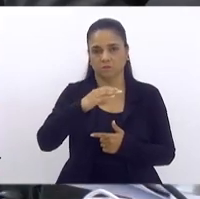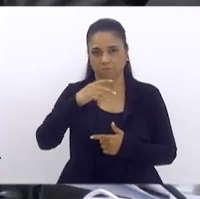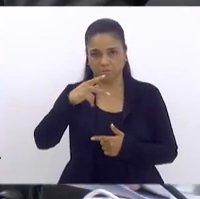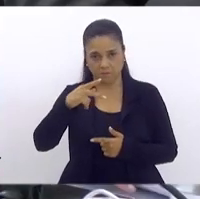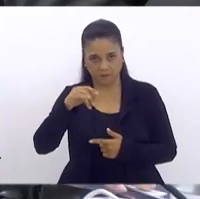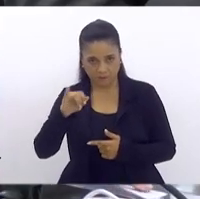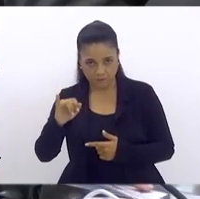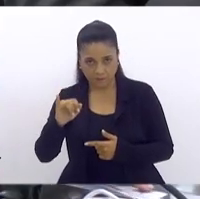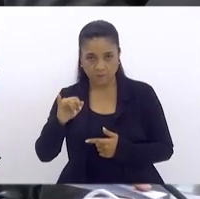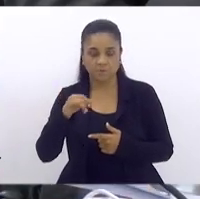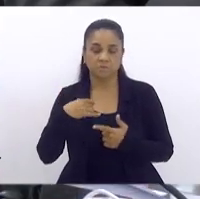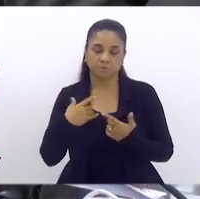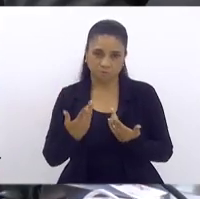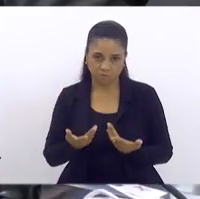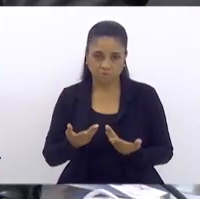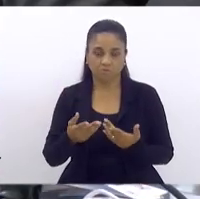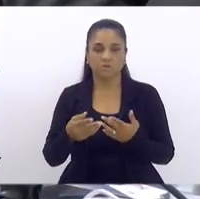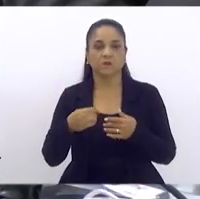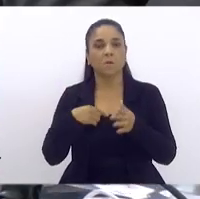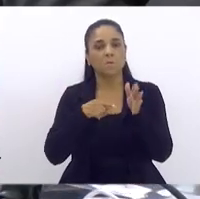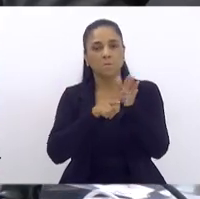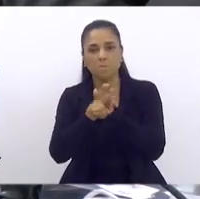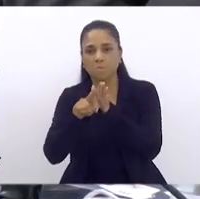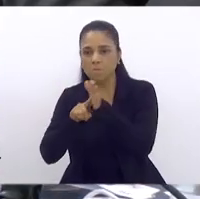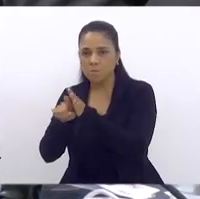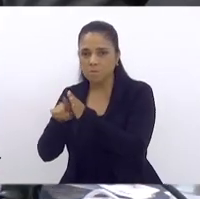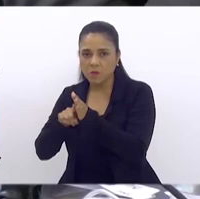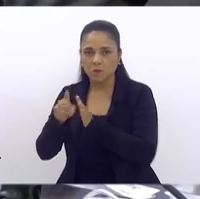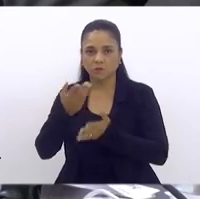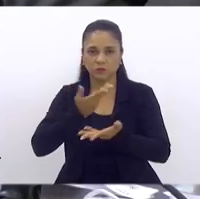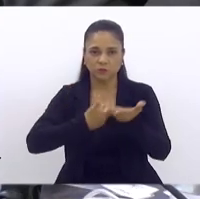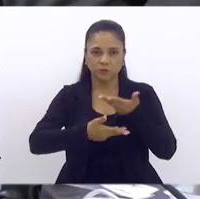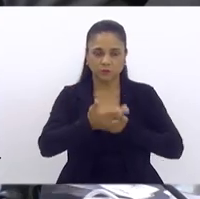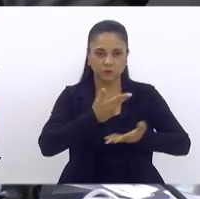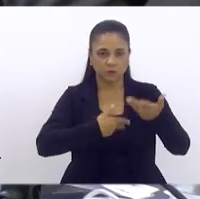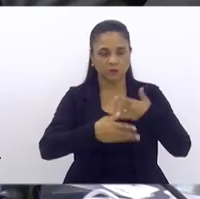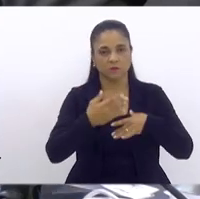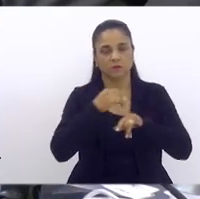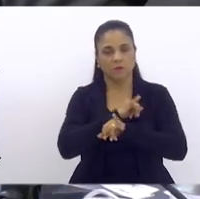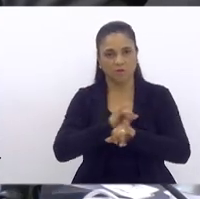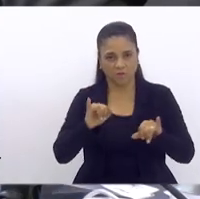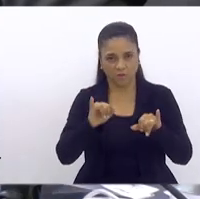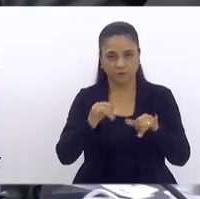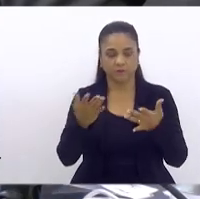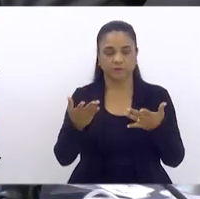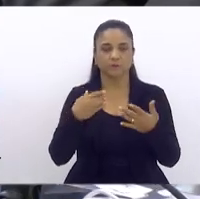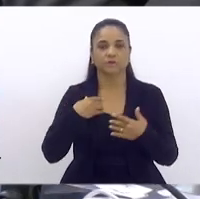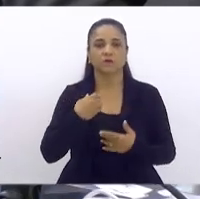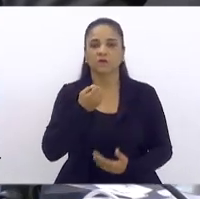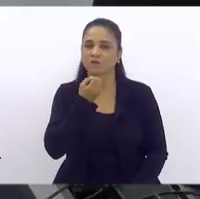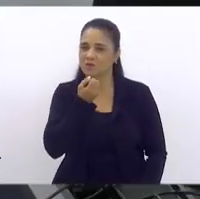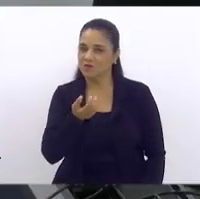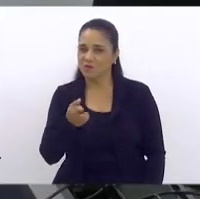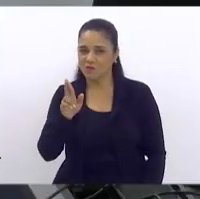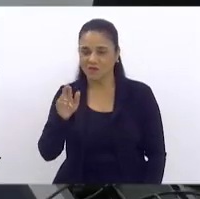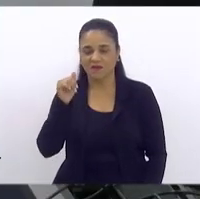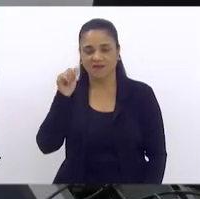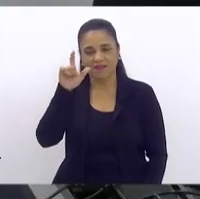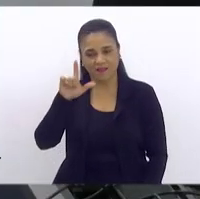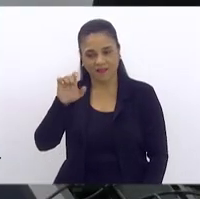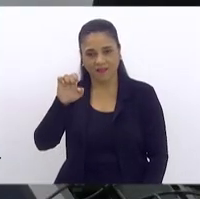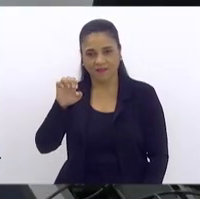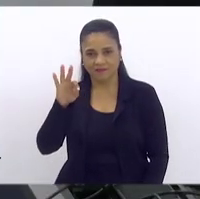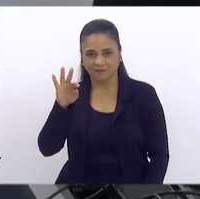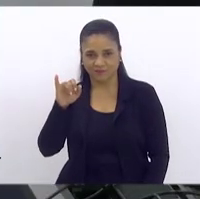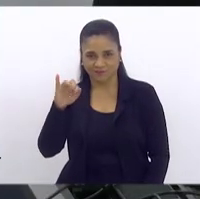estar fazendo aqui as nossas perguntas e trocando as nossas informações. Doutora Letícia, muito obrigada por estar conosco.